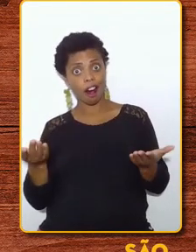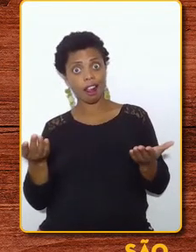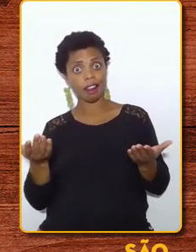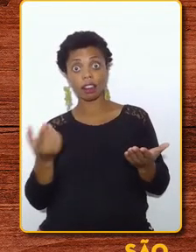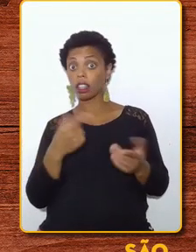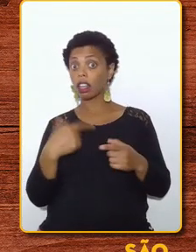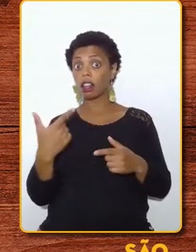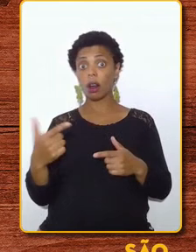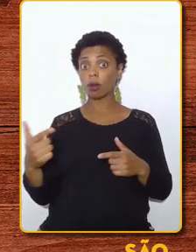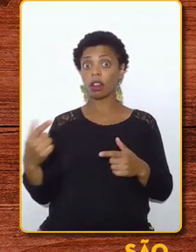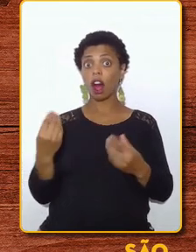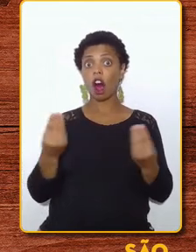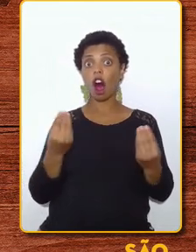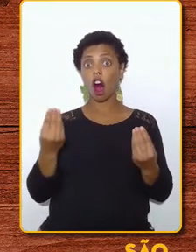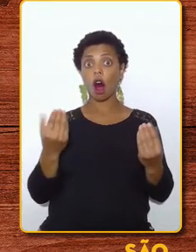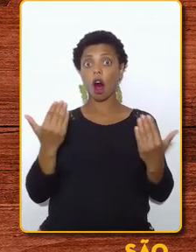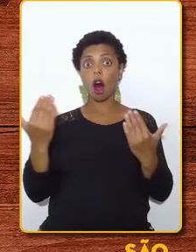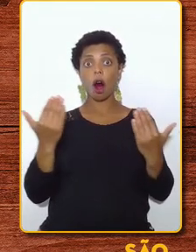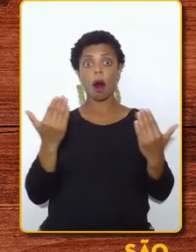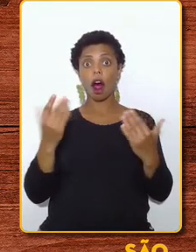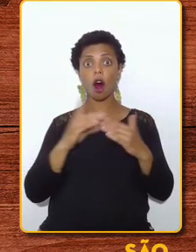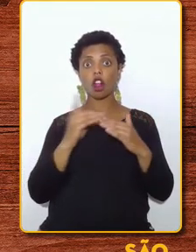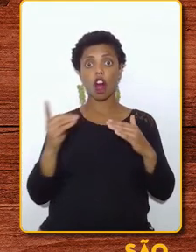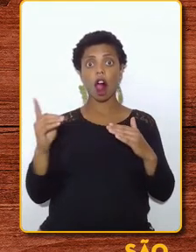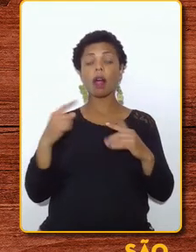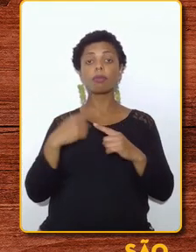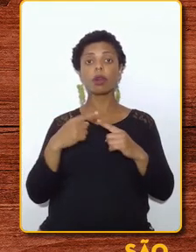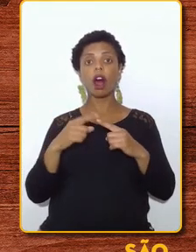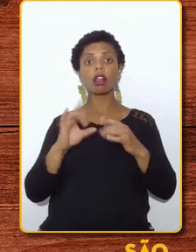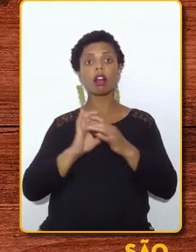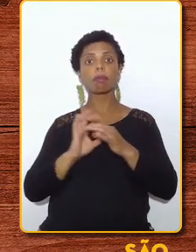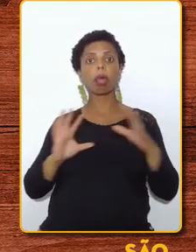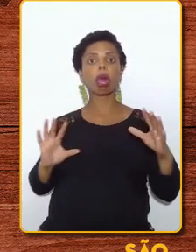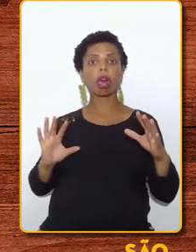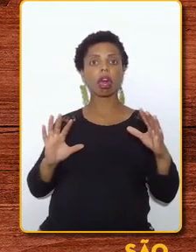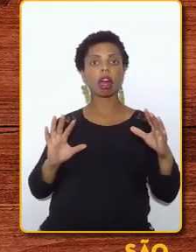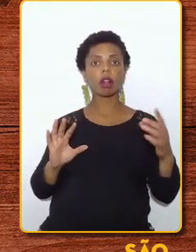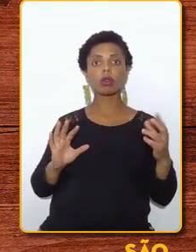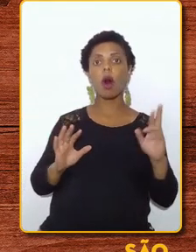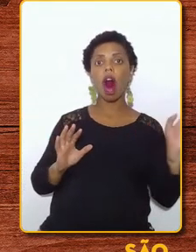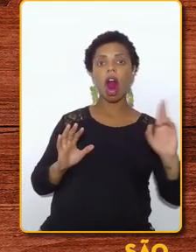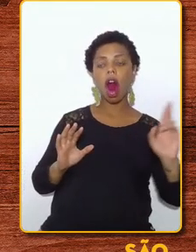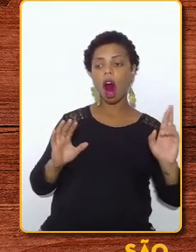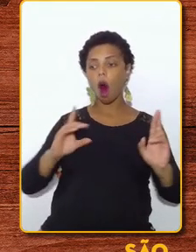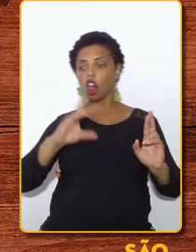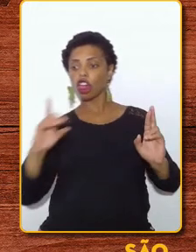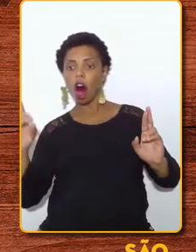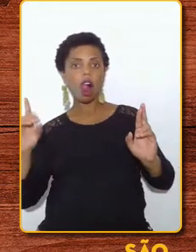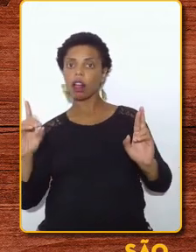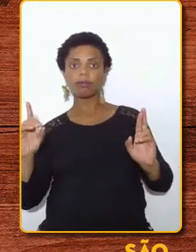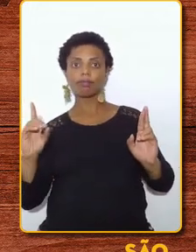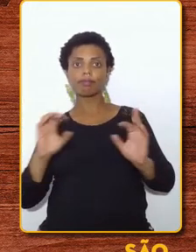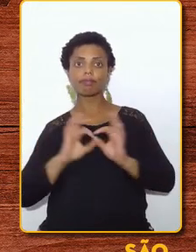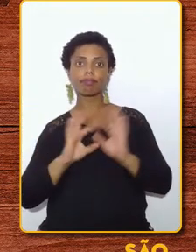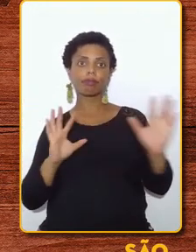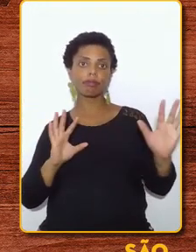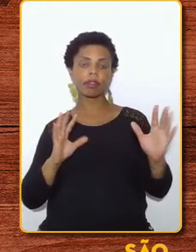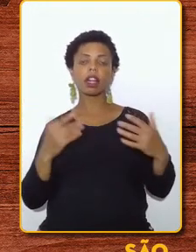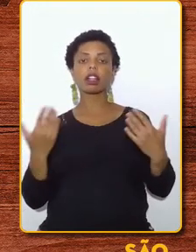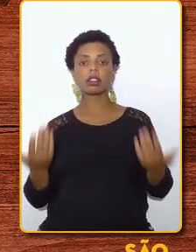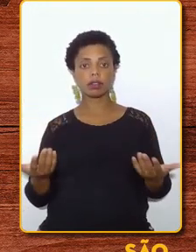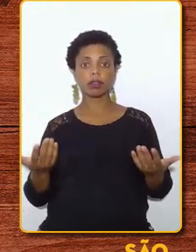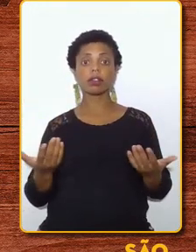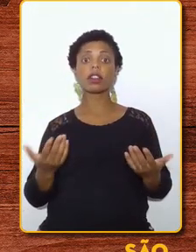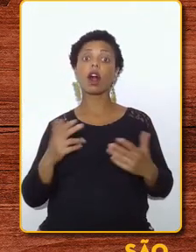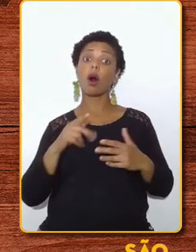O dólar está solto, desatrelado. E isso está elevando o nosso custo da cesta